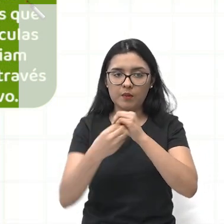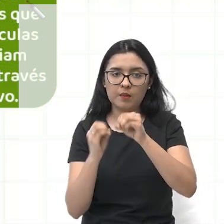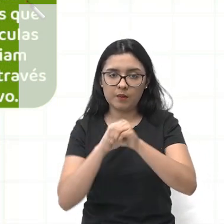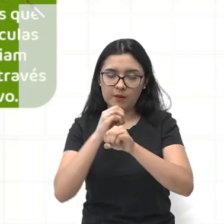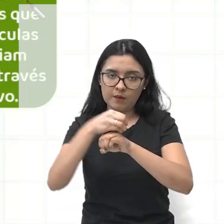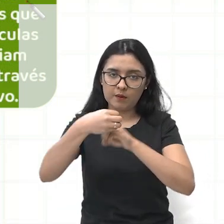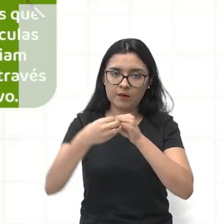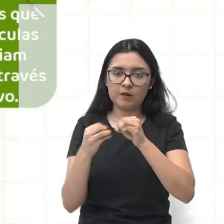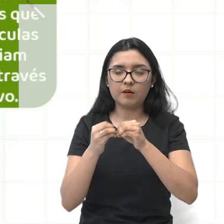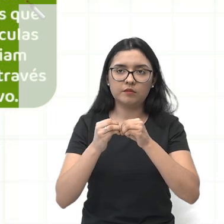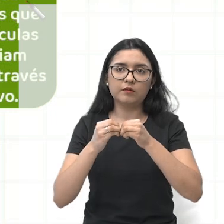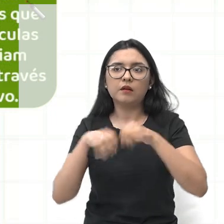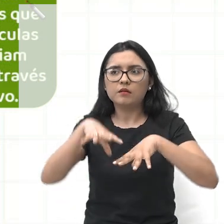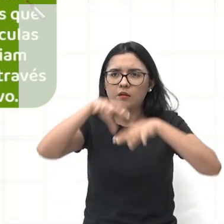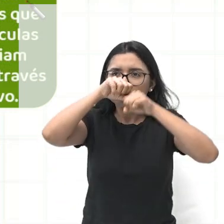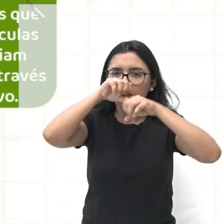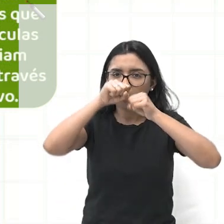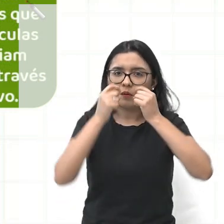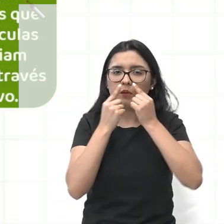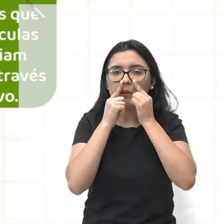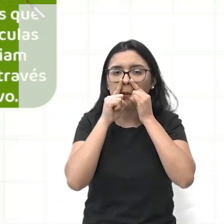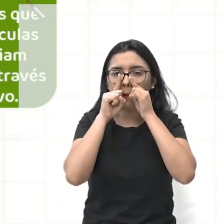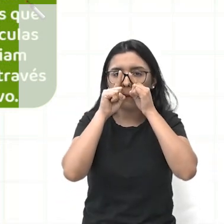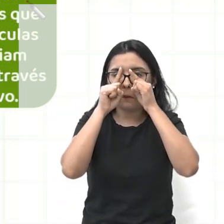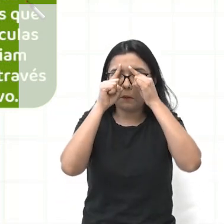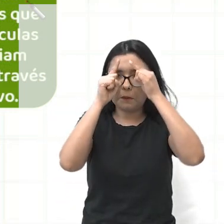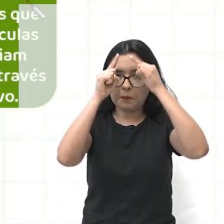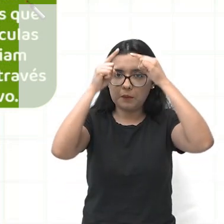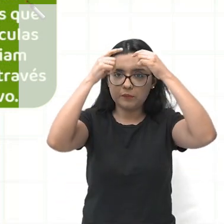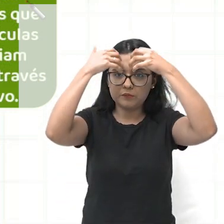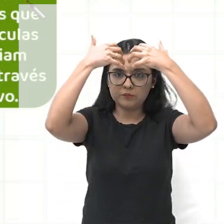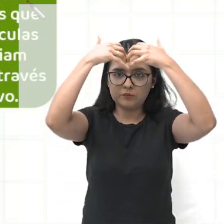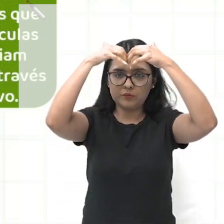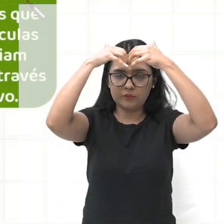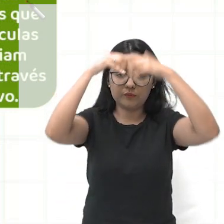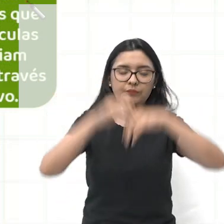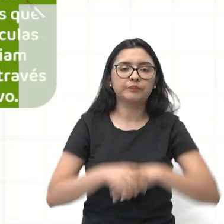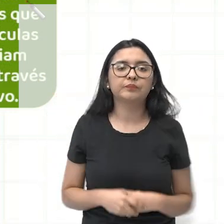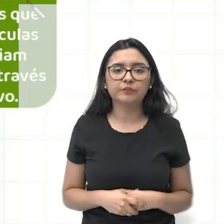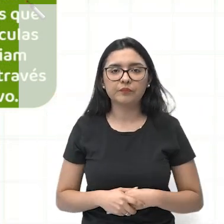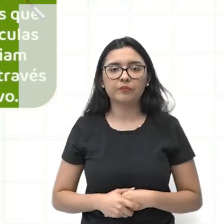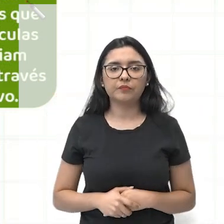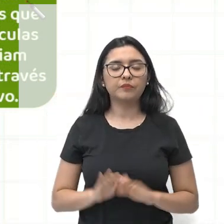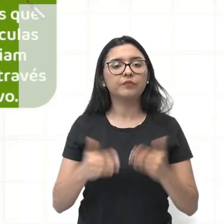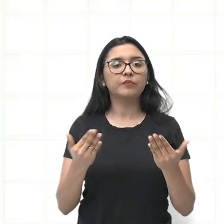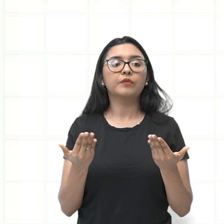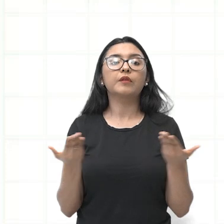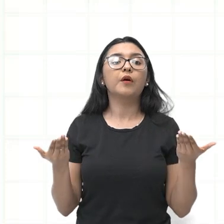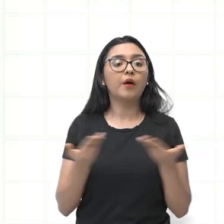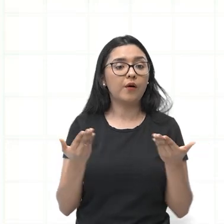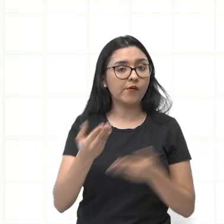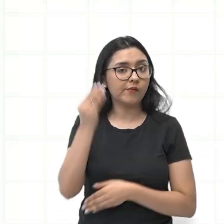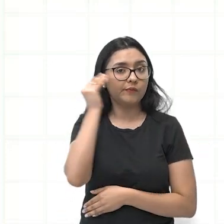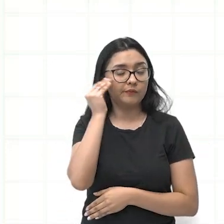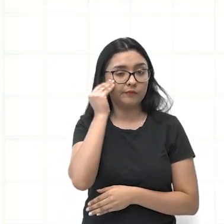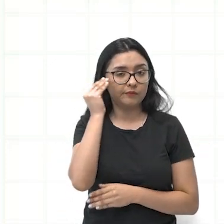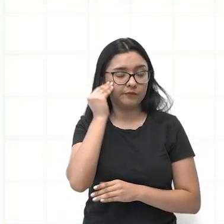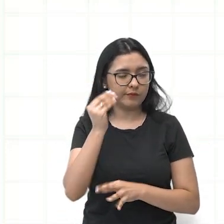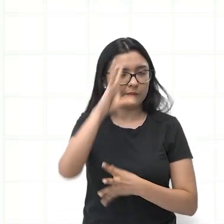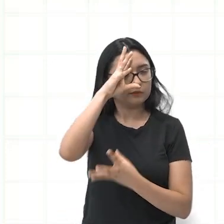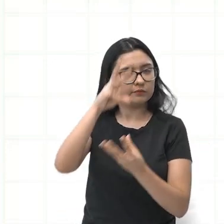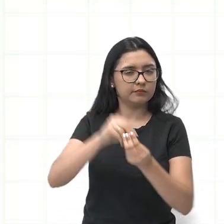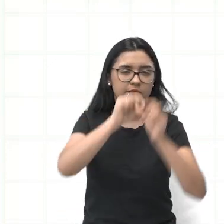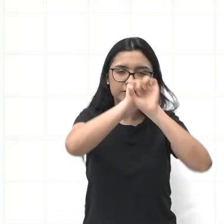enviam sinais ao cérebro através do nervo olfativo. Vamos aqui entender.